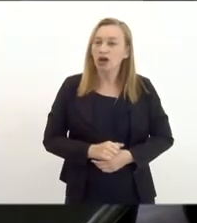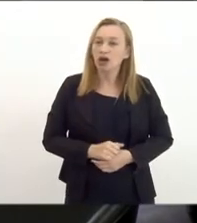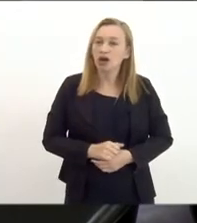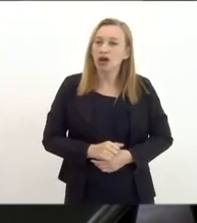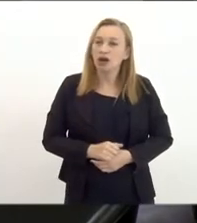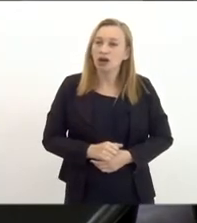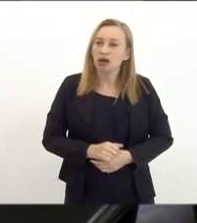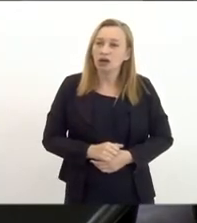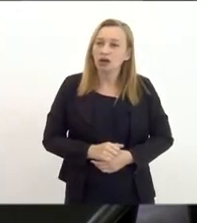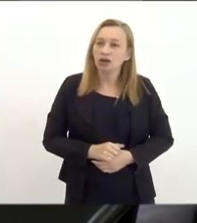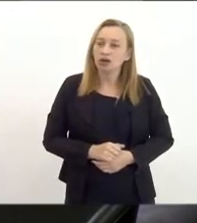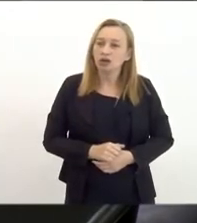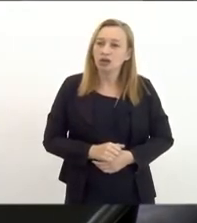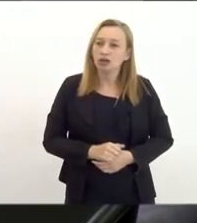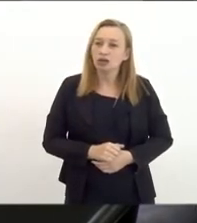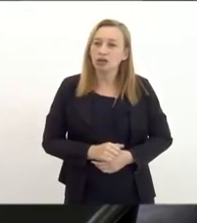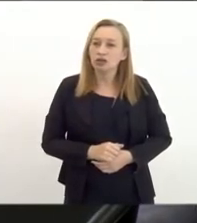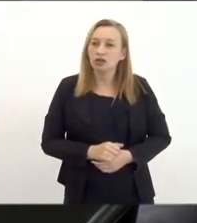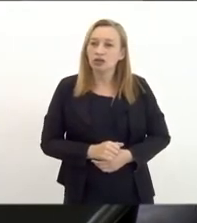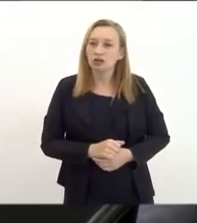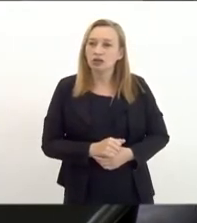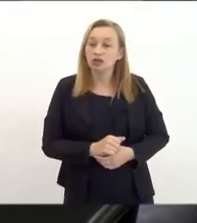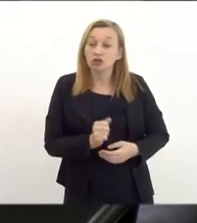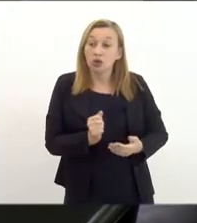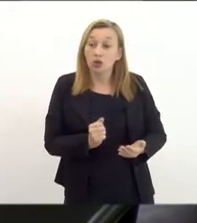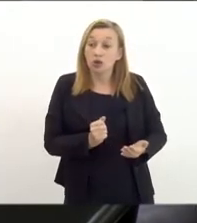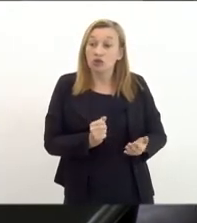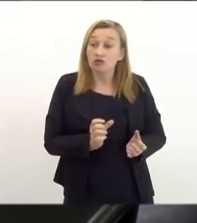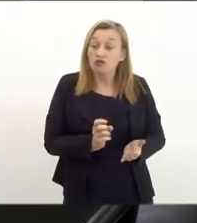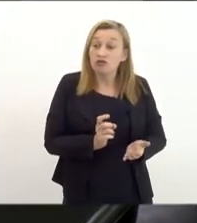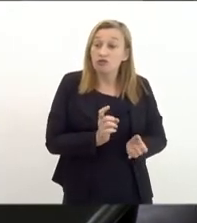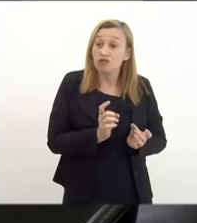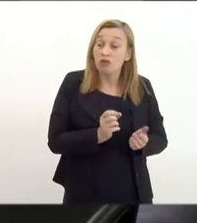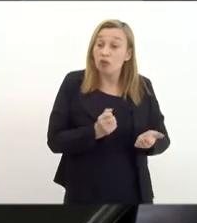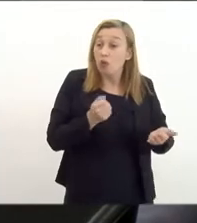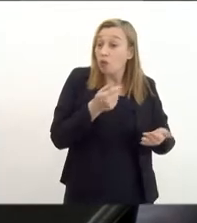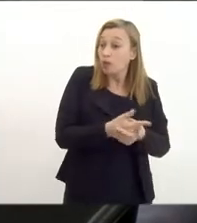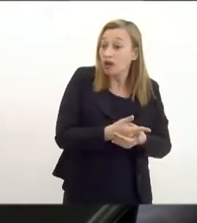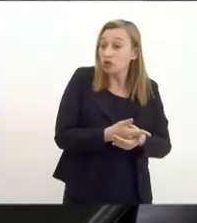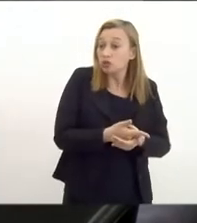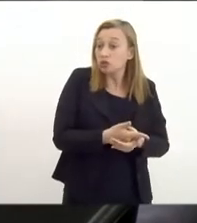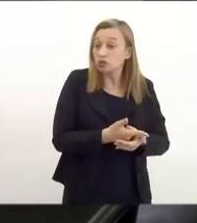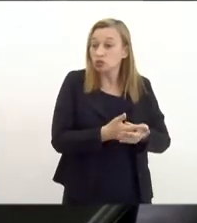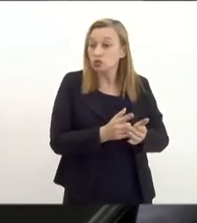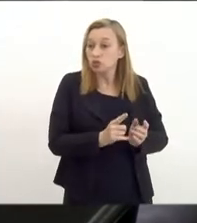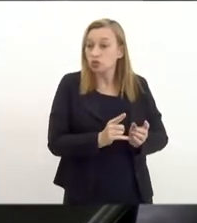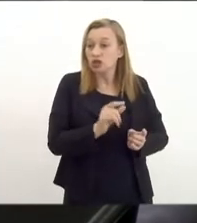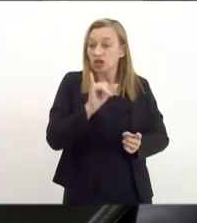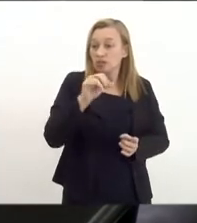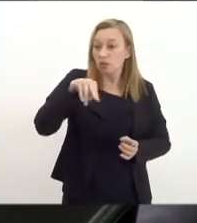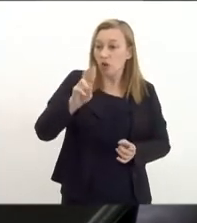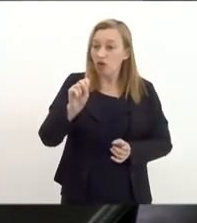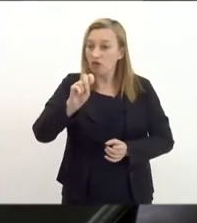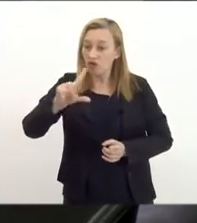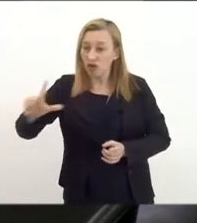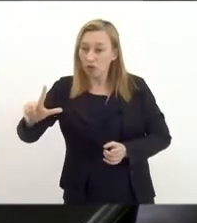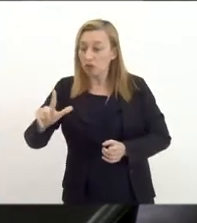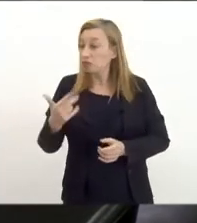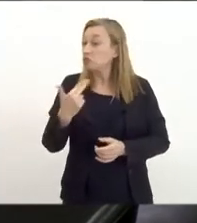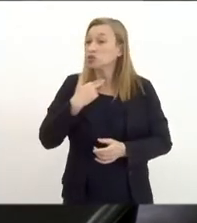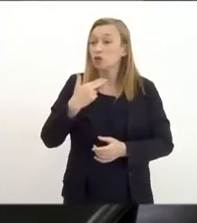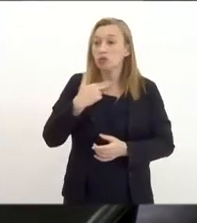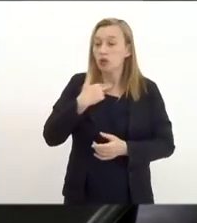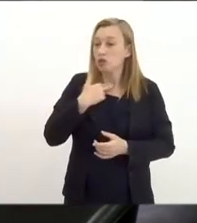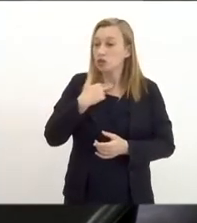a compra daquele imóvel eu não posso gerar riqueza para